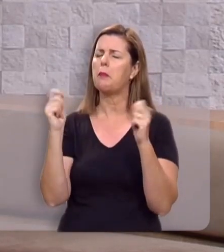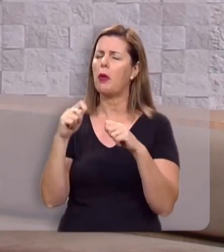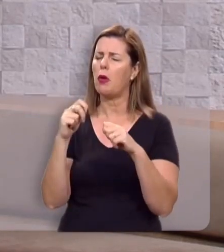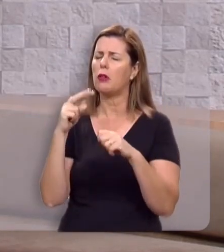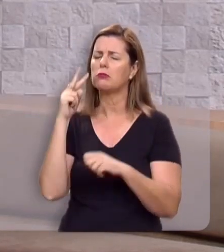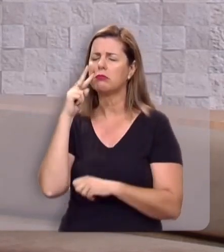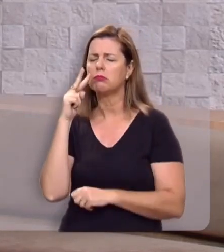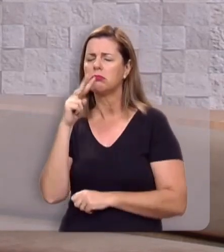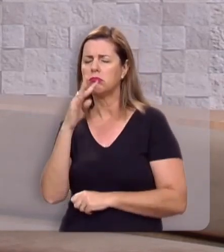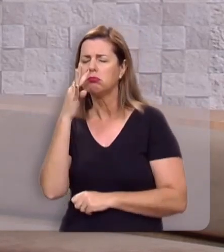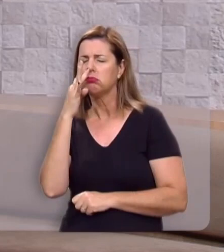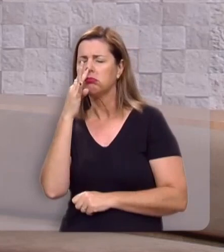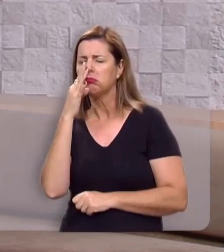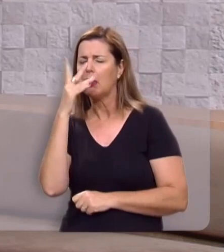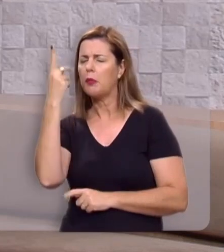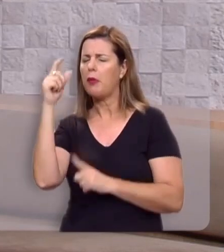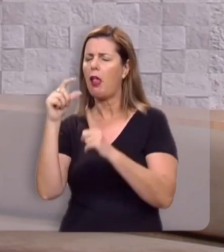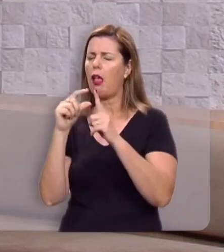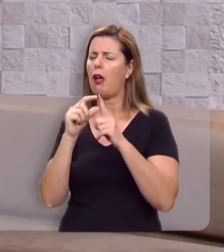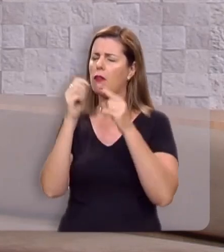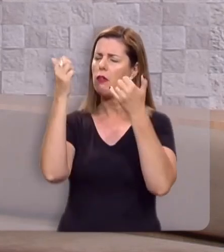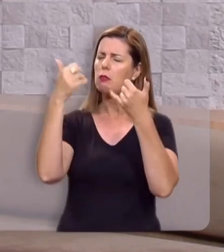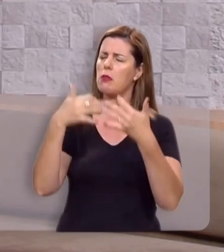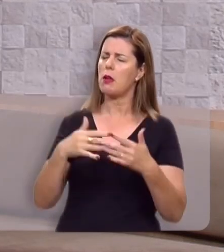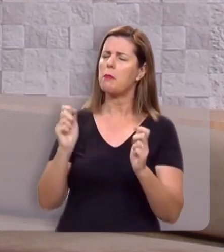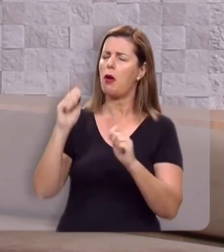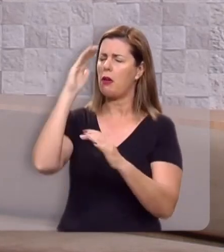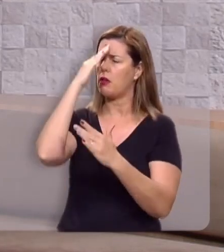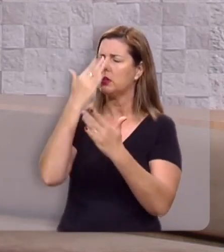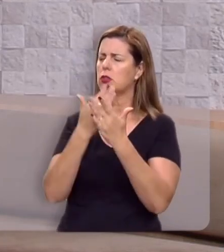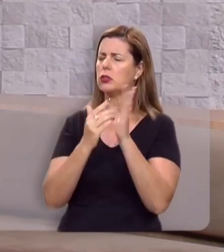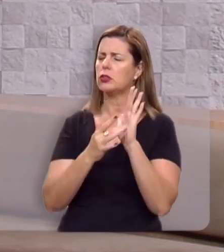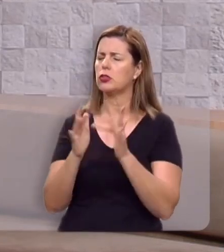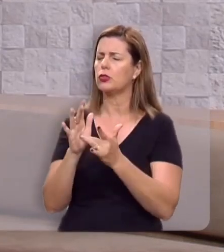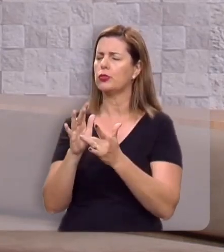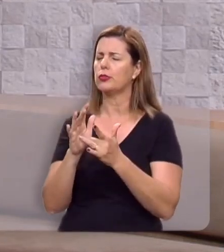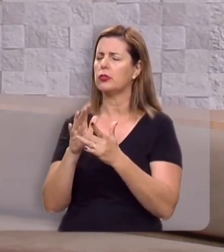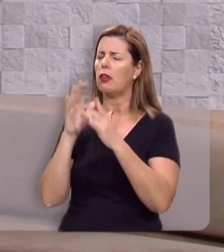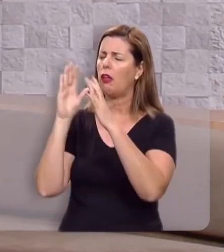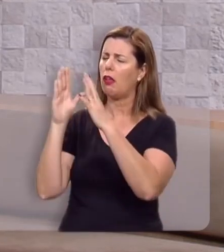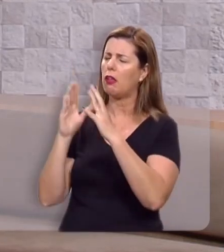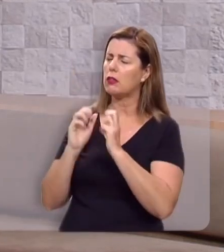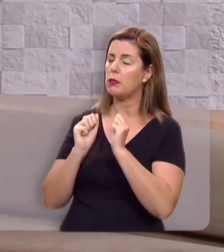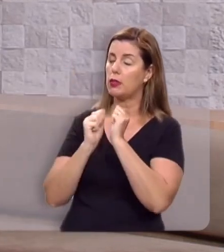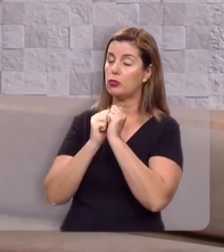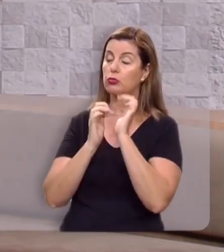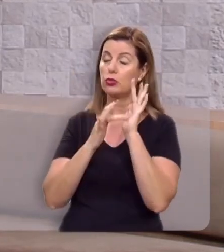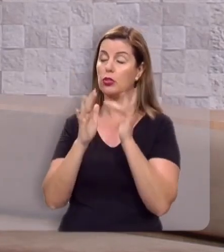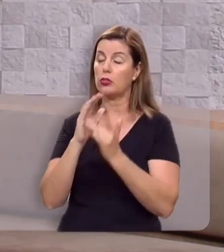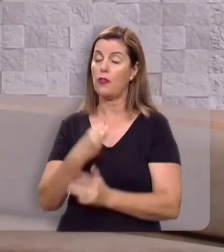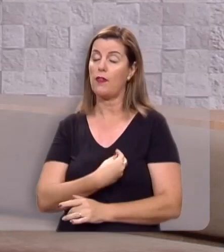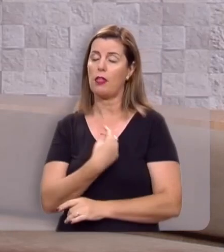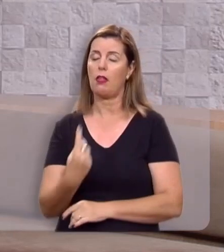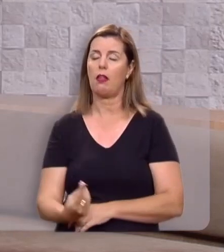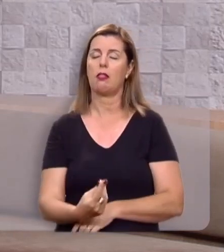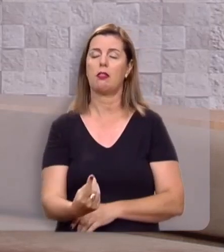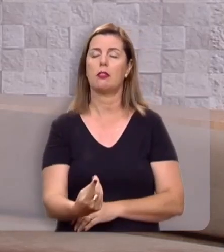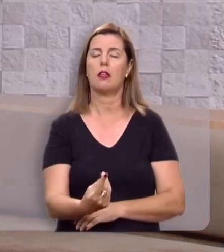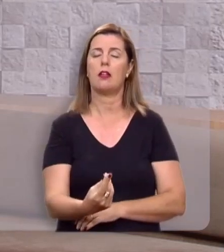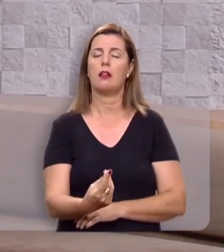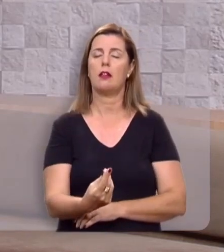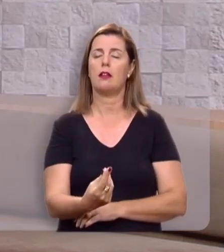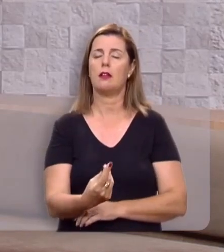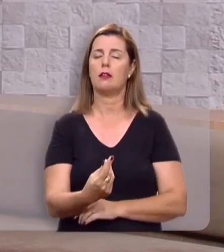que elas, ao ouvirem a Tua palavra, possam crer em Jesus e receberem dele a vida